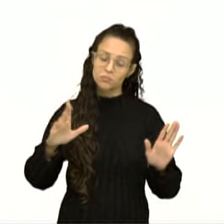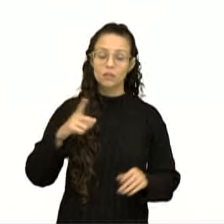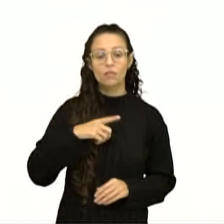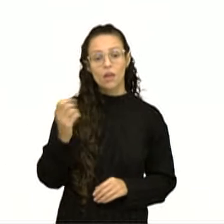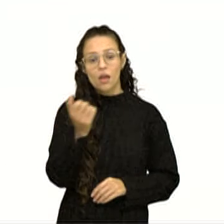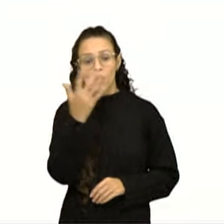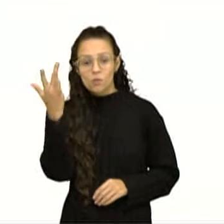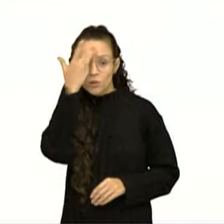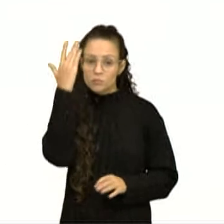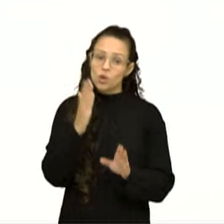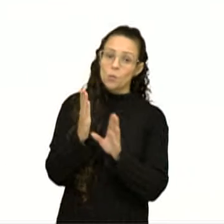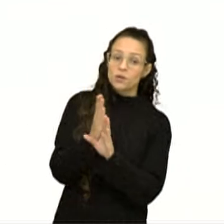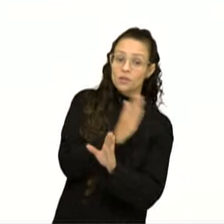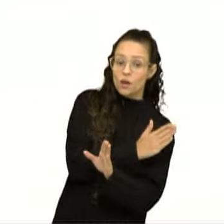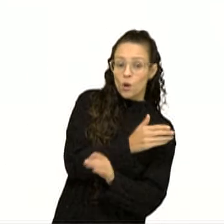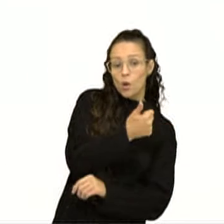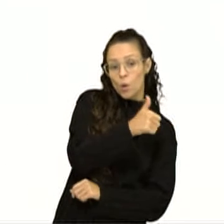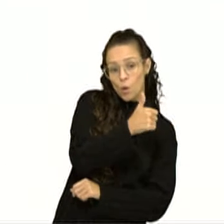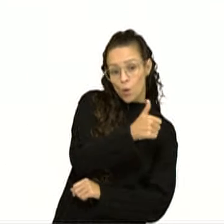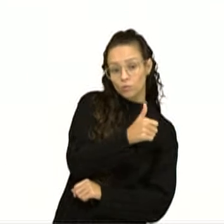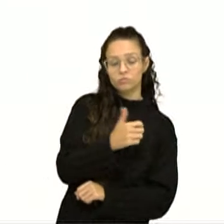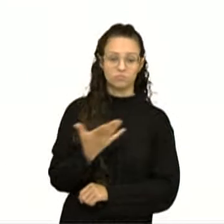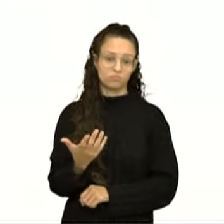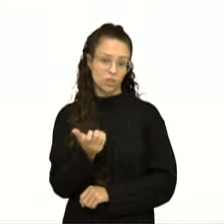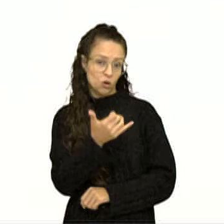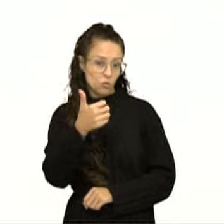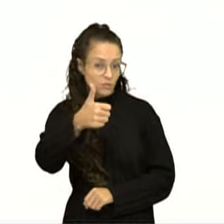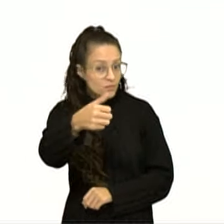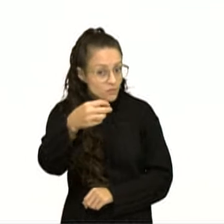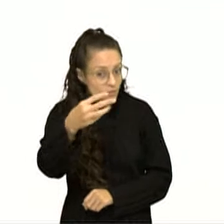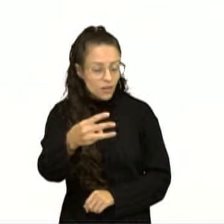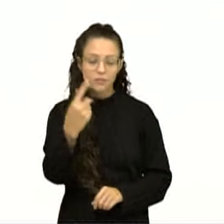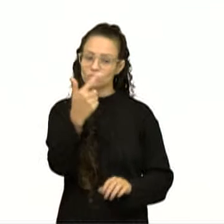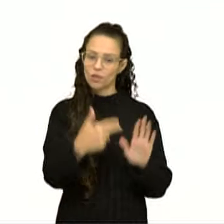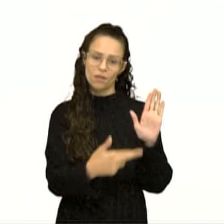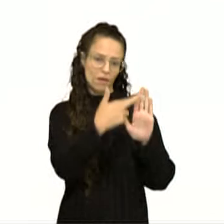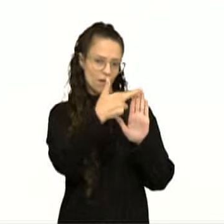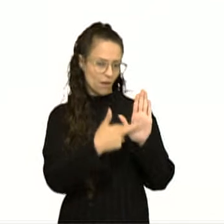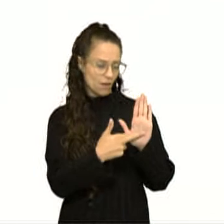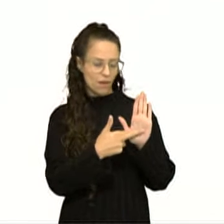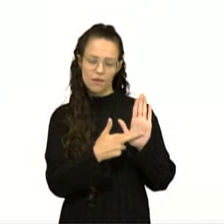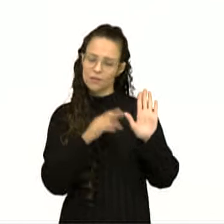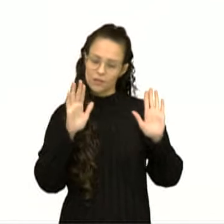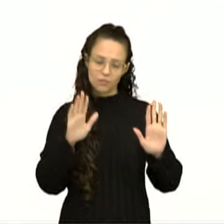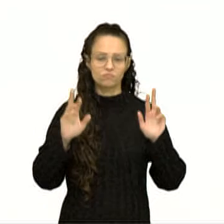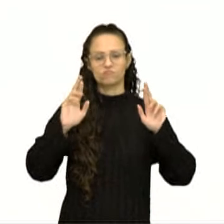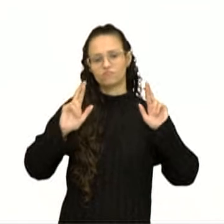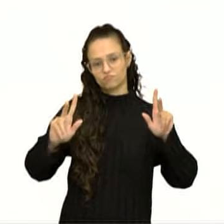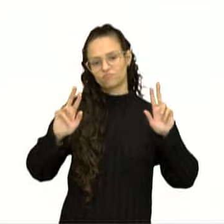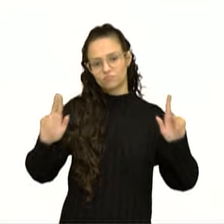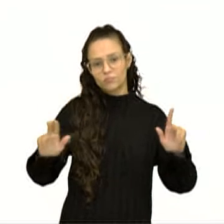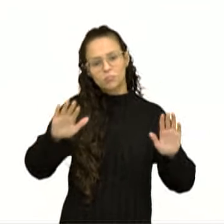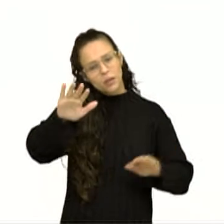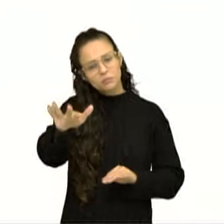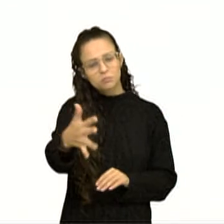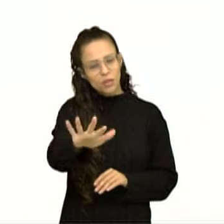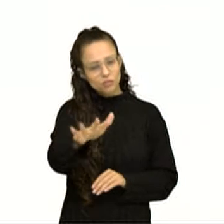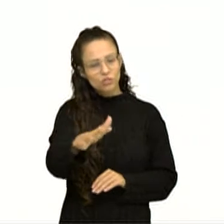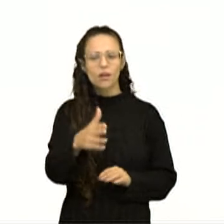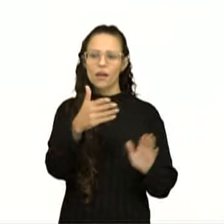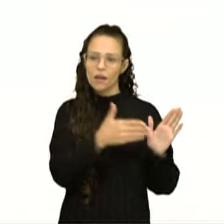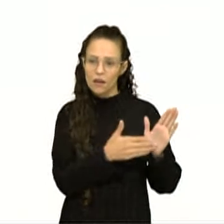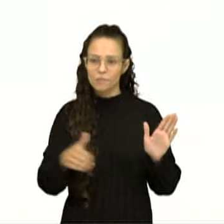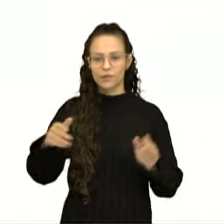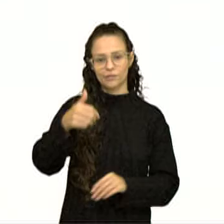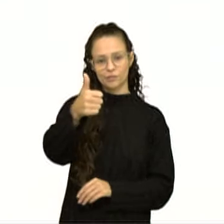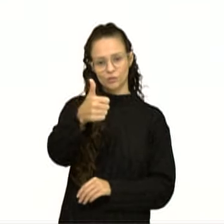na puberdade com 11, tem gente que com 13, então não há uma regra, cada ser é único, mas a média é a partir